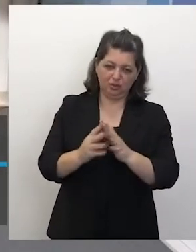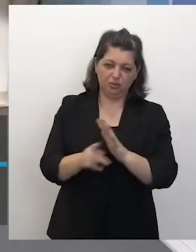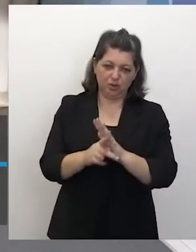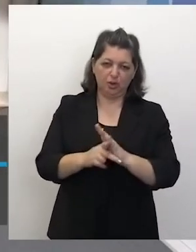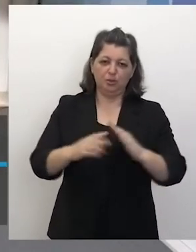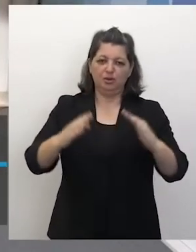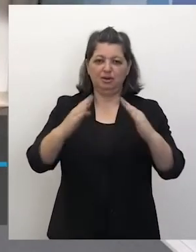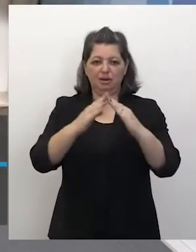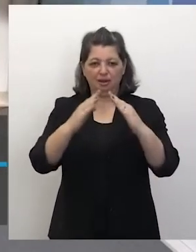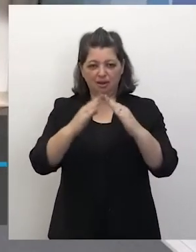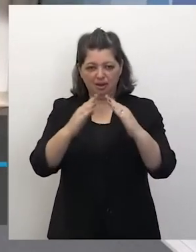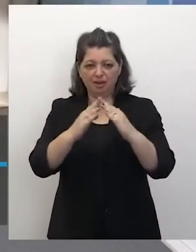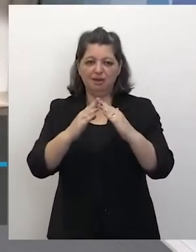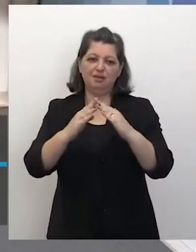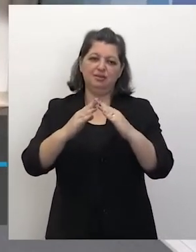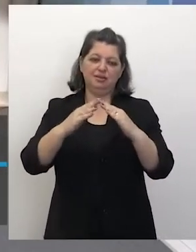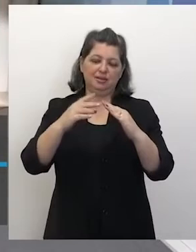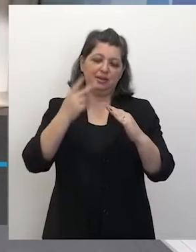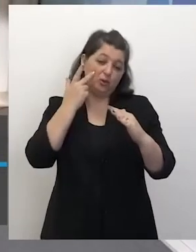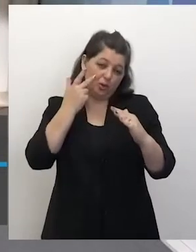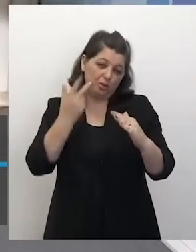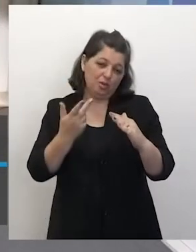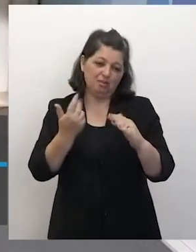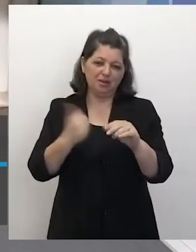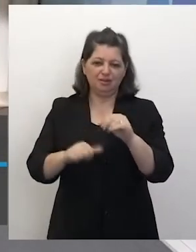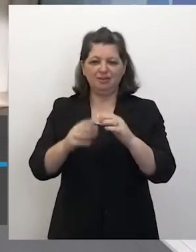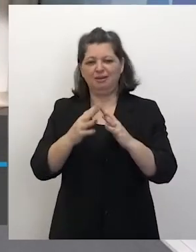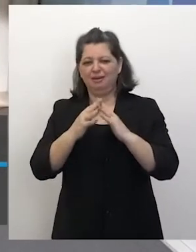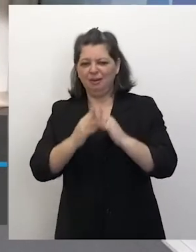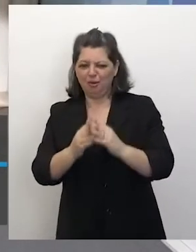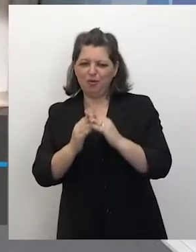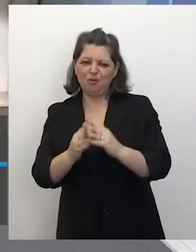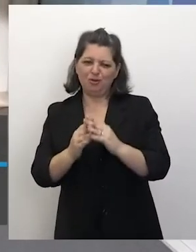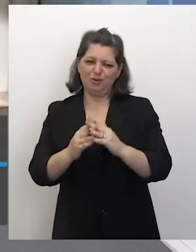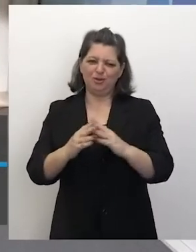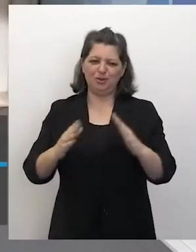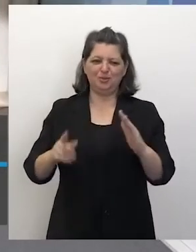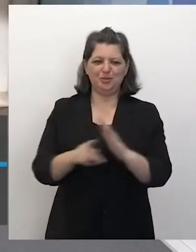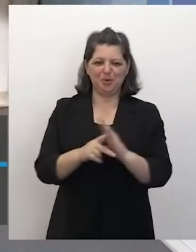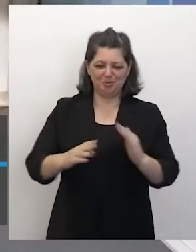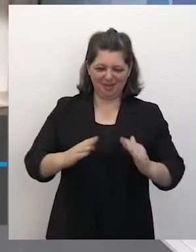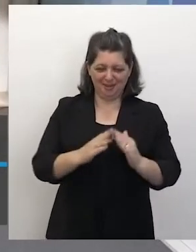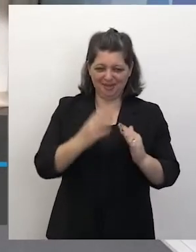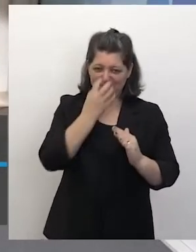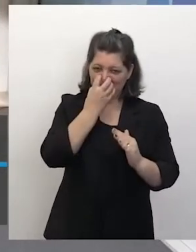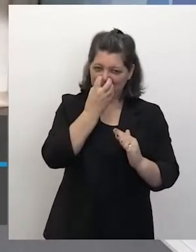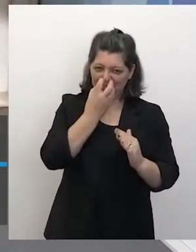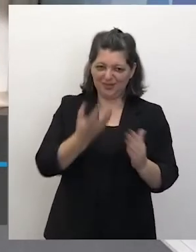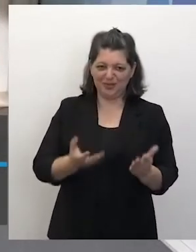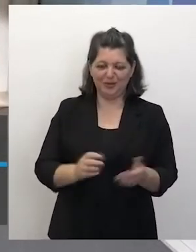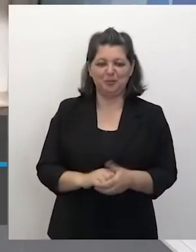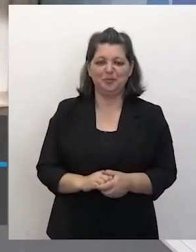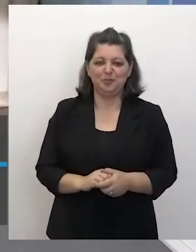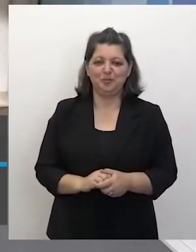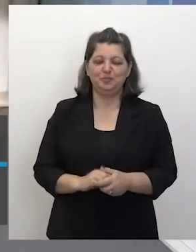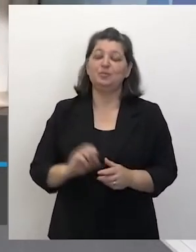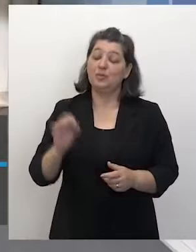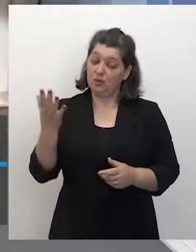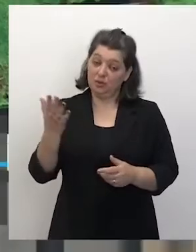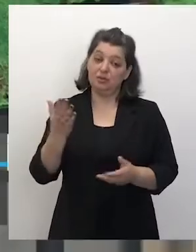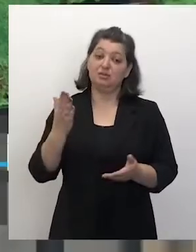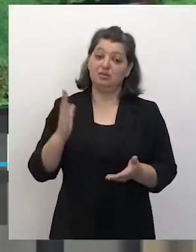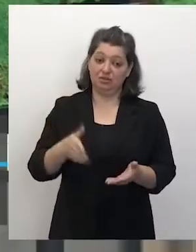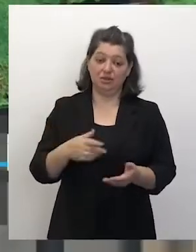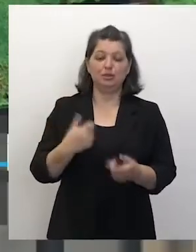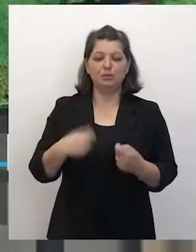casa de cachorrinho, por exemplo, né, como já aconteceu em alguns municípios aí. Não é? É verdade. Né? Isso aí aconteceu, então tem que se tomar muito cuidado na hora que